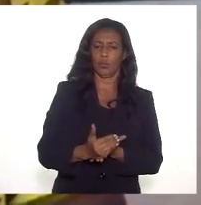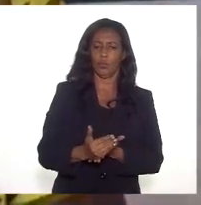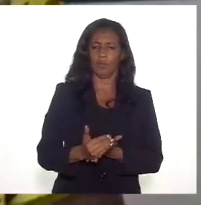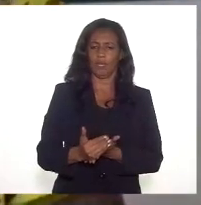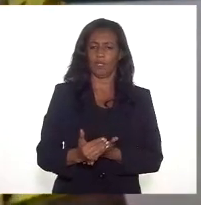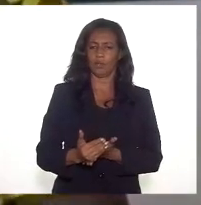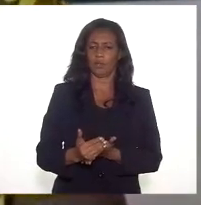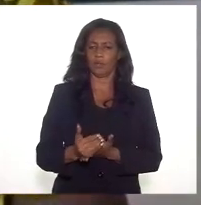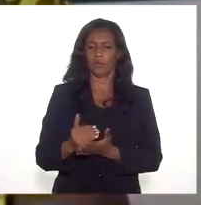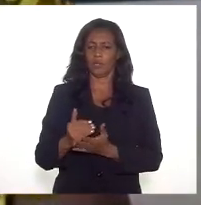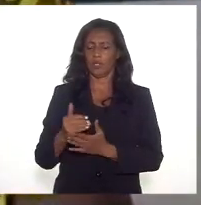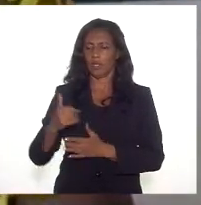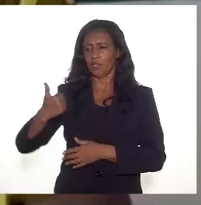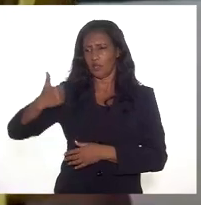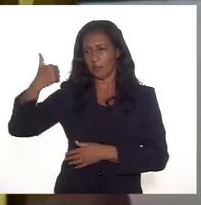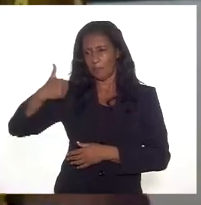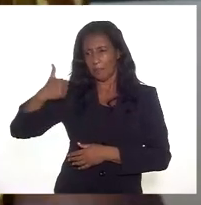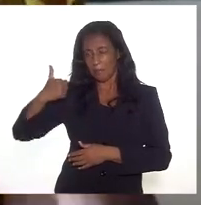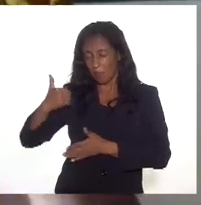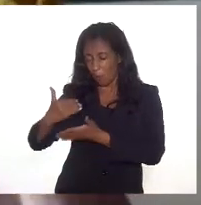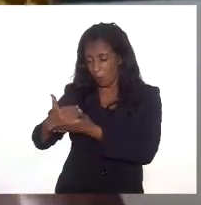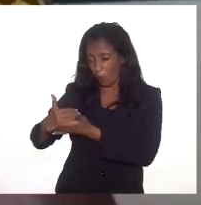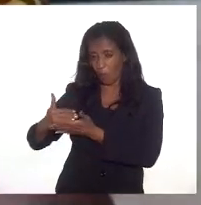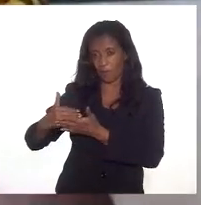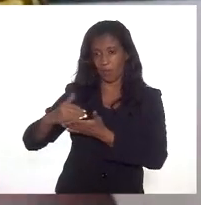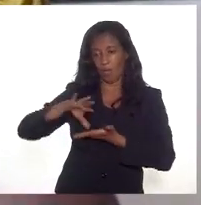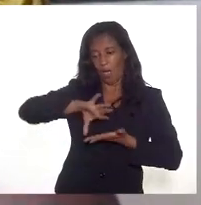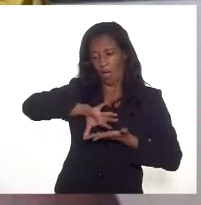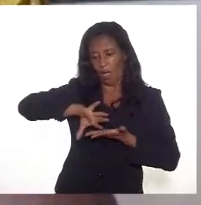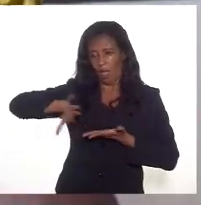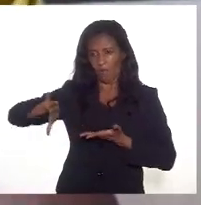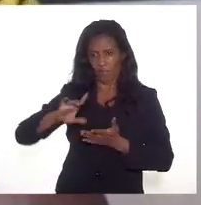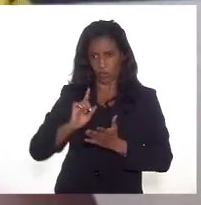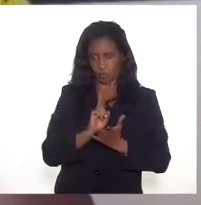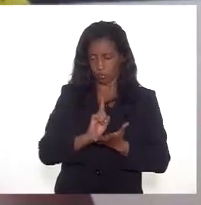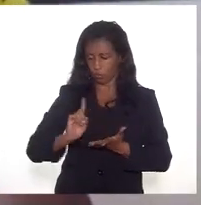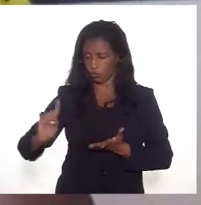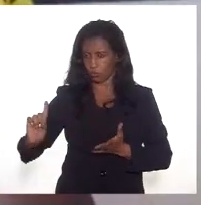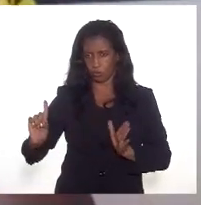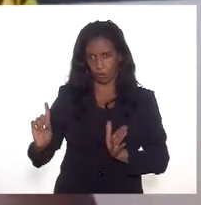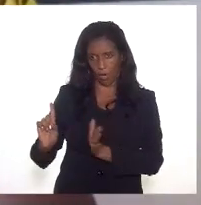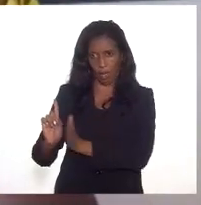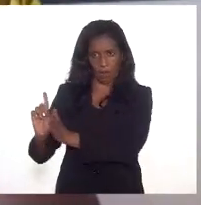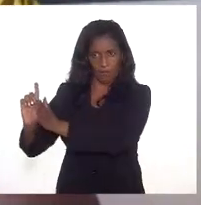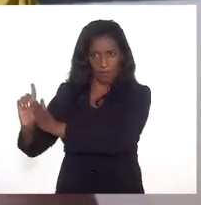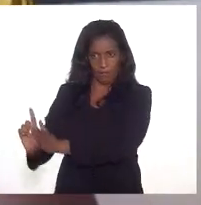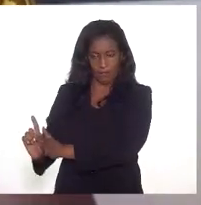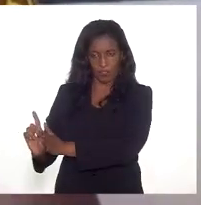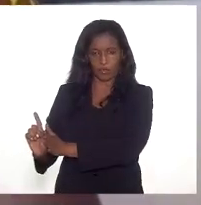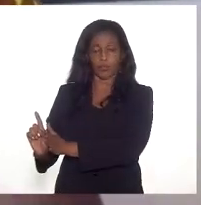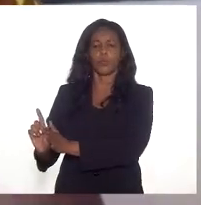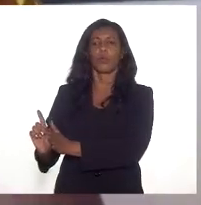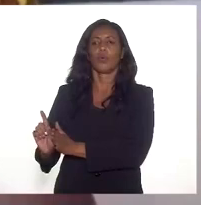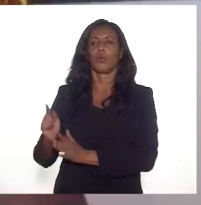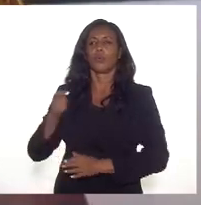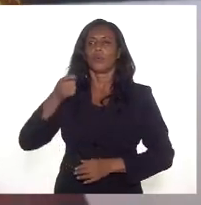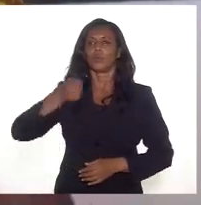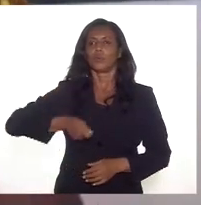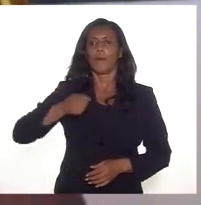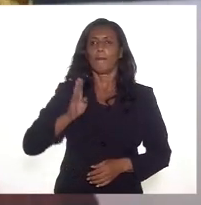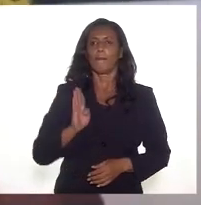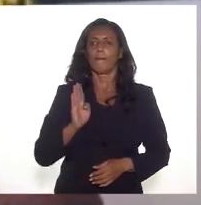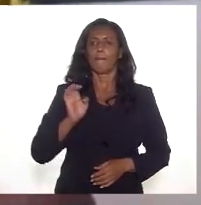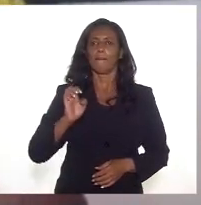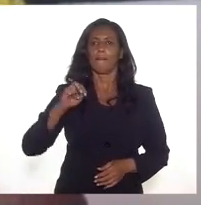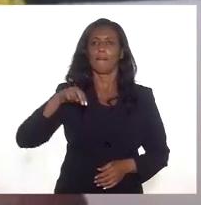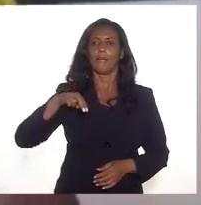lá, nas primeiras etapas, o afastamento monocrático pelo ministro Benedito Gonçalves, algo